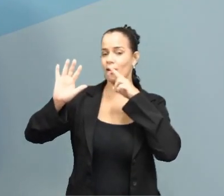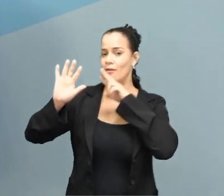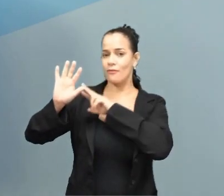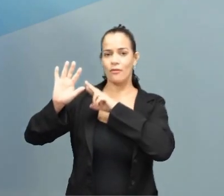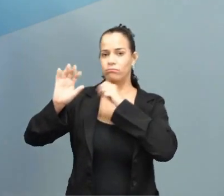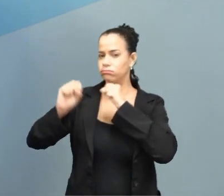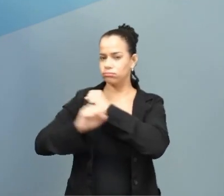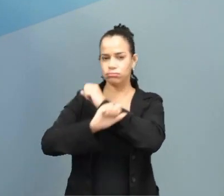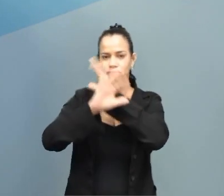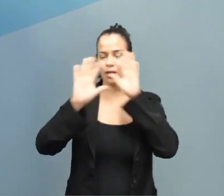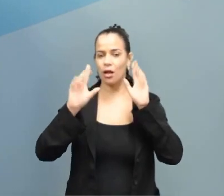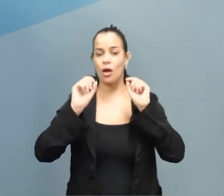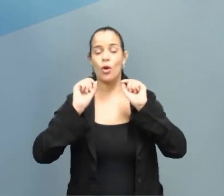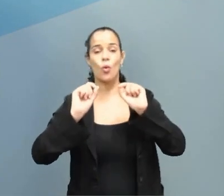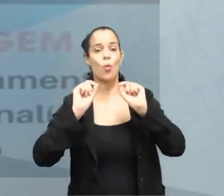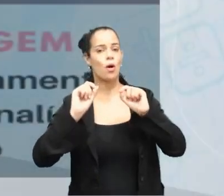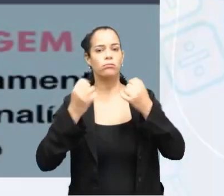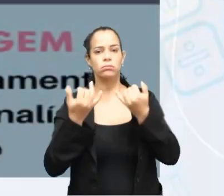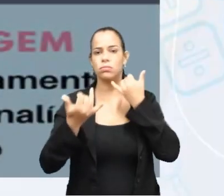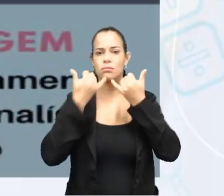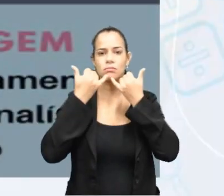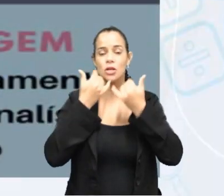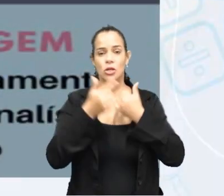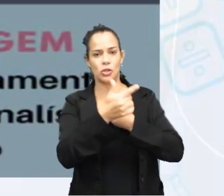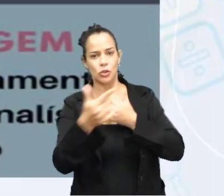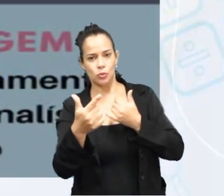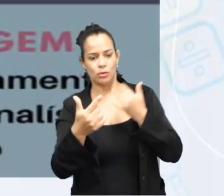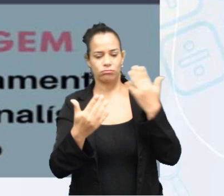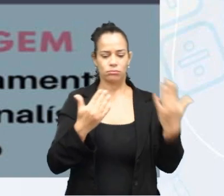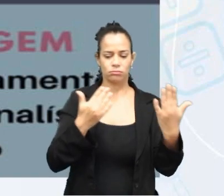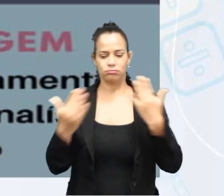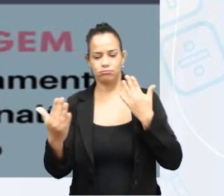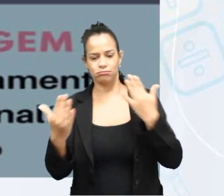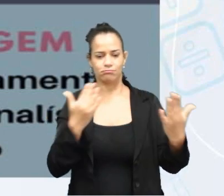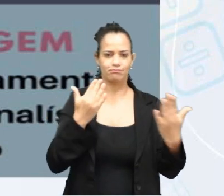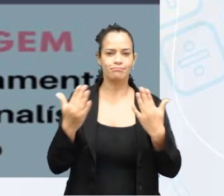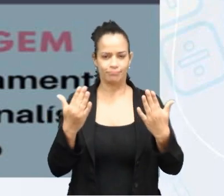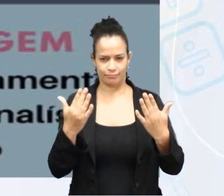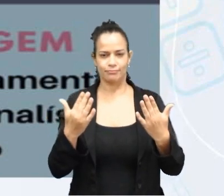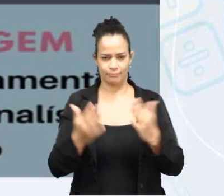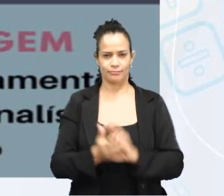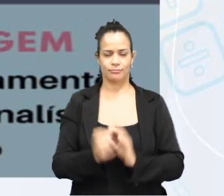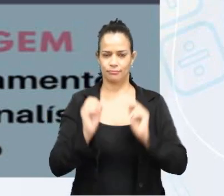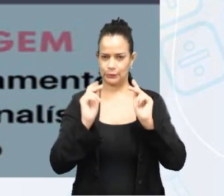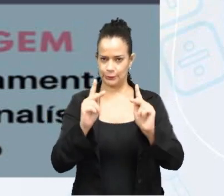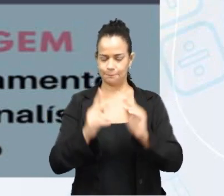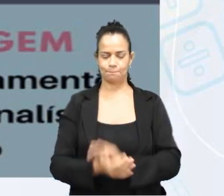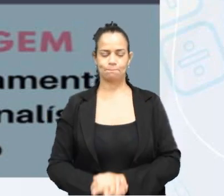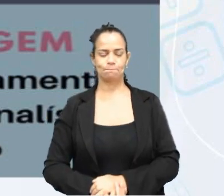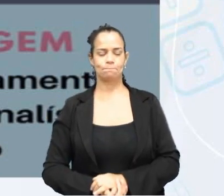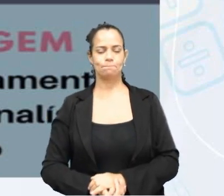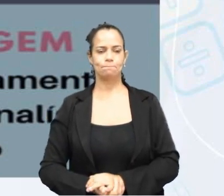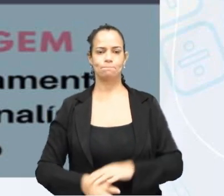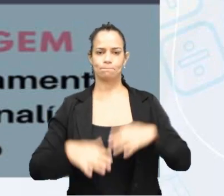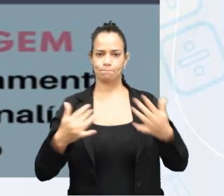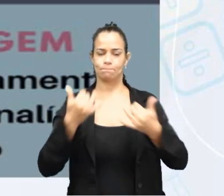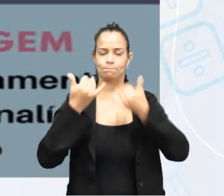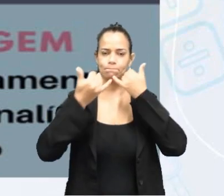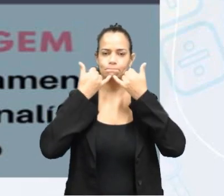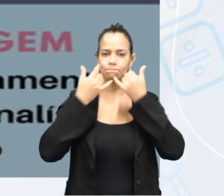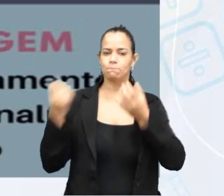de notícia, o que há na notícia e que não há na reportagem, ou vice-versa. Vamos lá. Notícia,